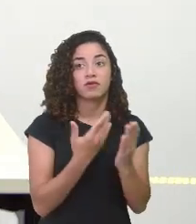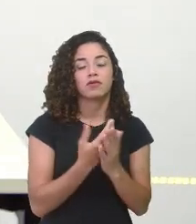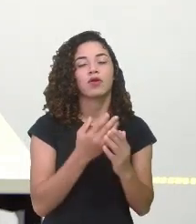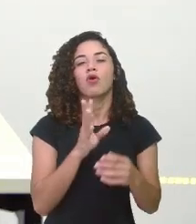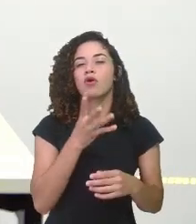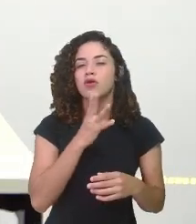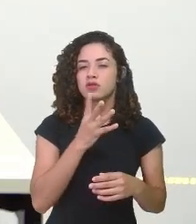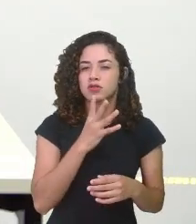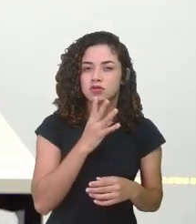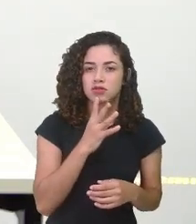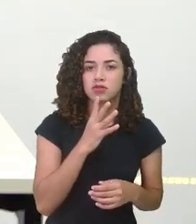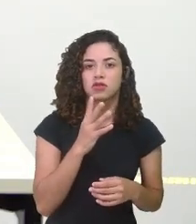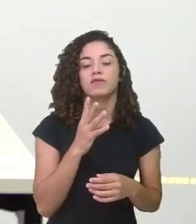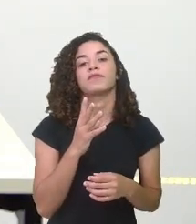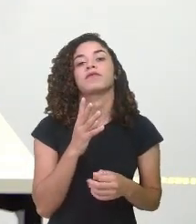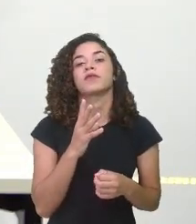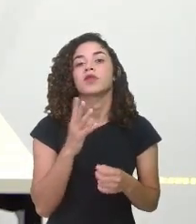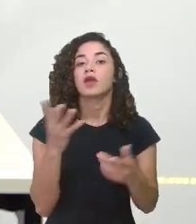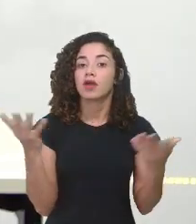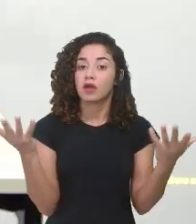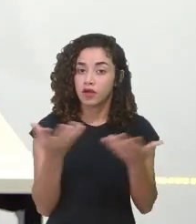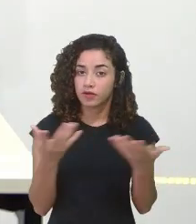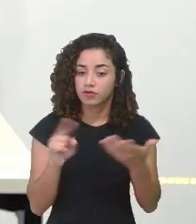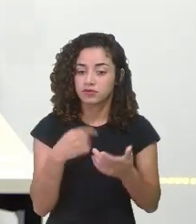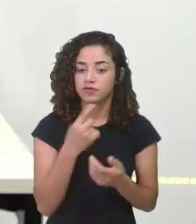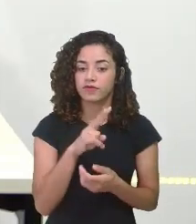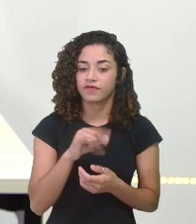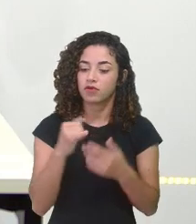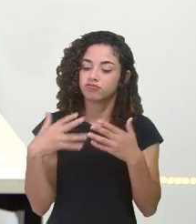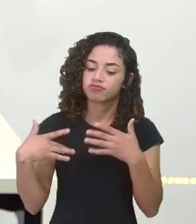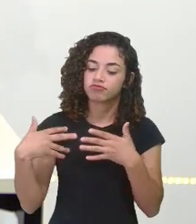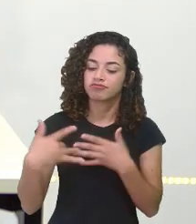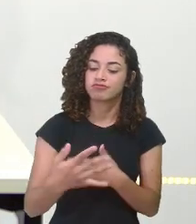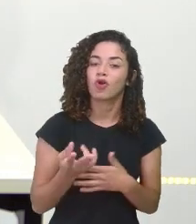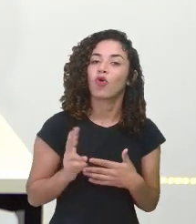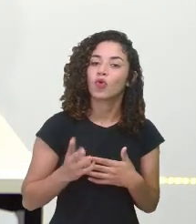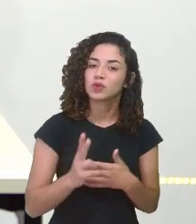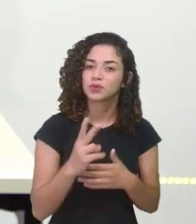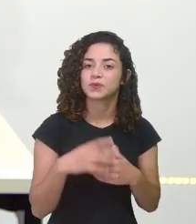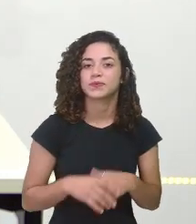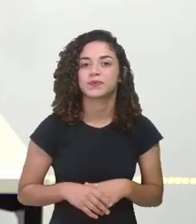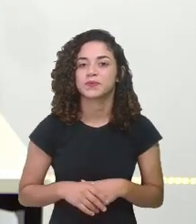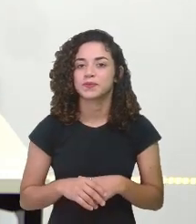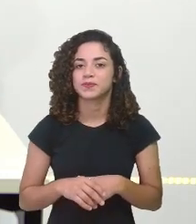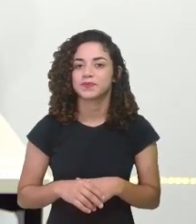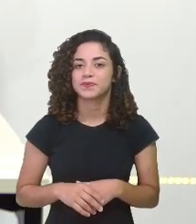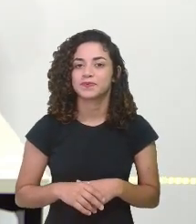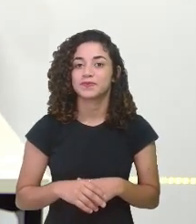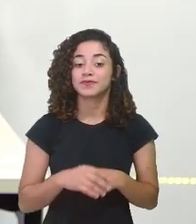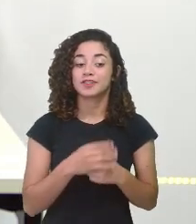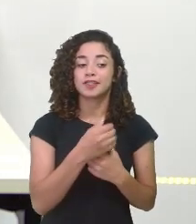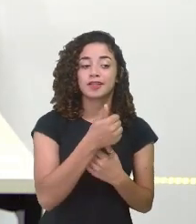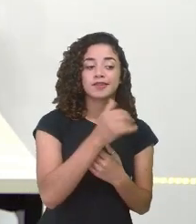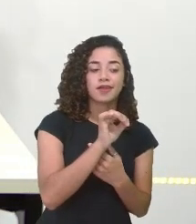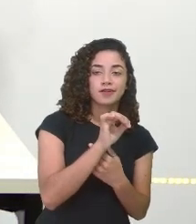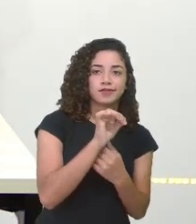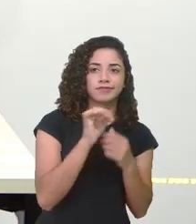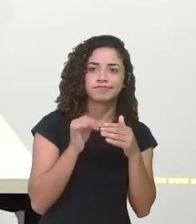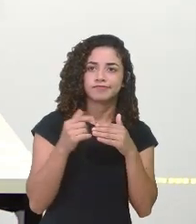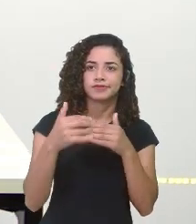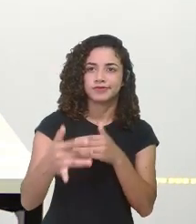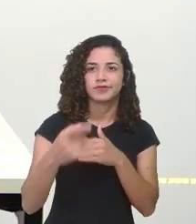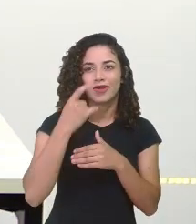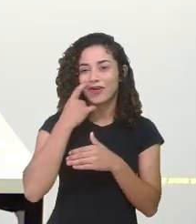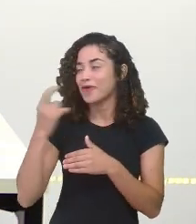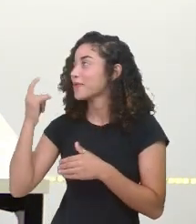os números de 0 a 9. Hoje eu relembrei e agora a gente vai continuar a família do 10, tá? Que é o que a gente vai aprender um pouquinho mais